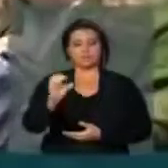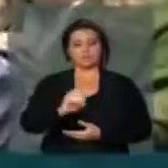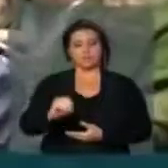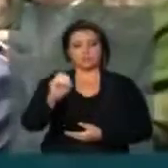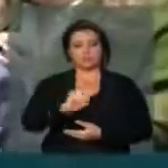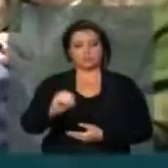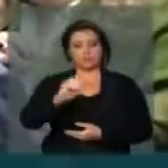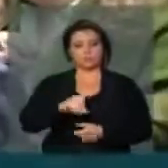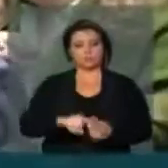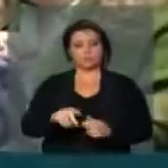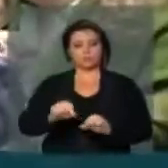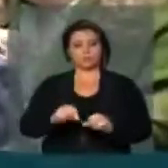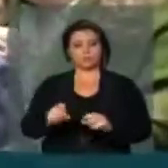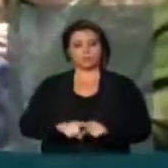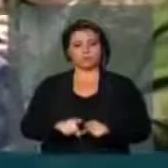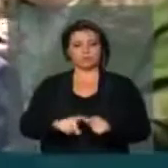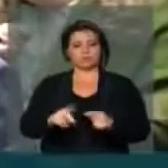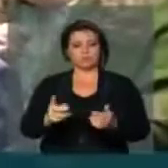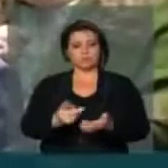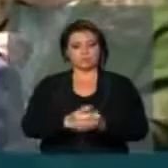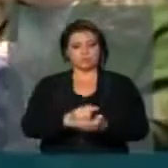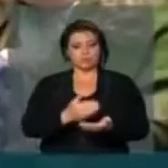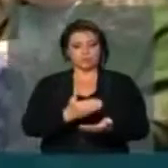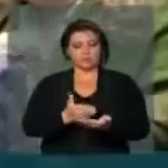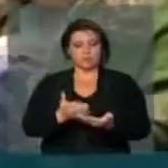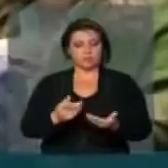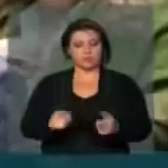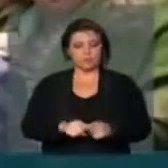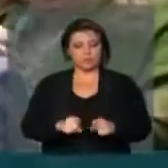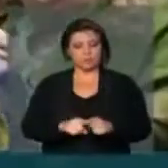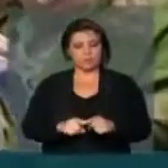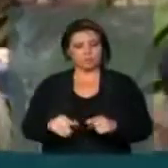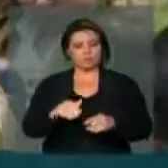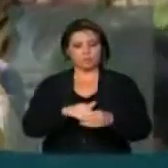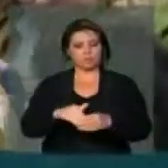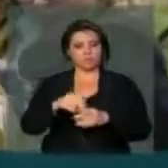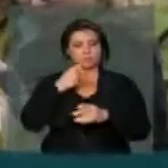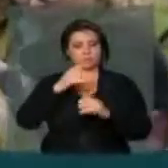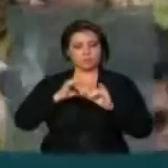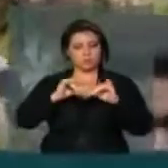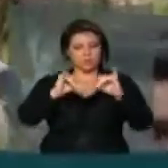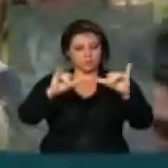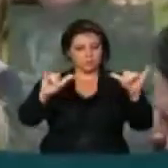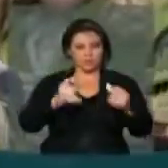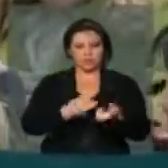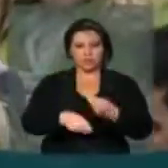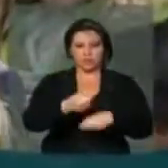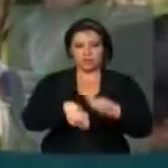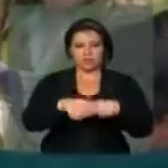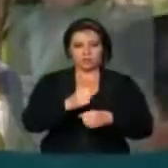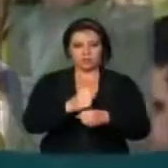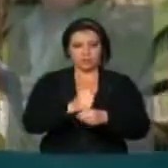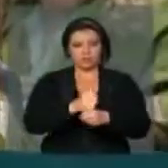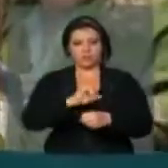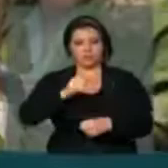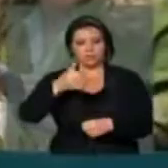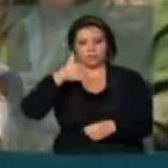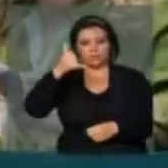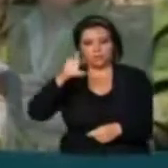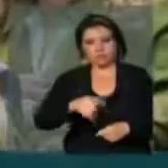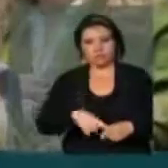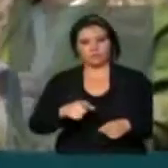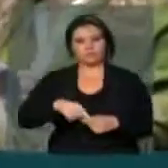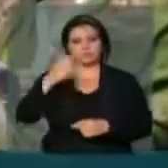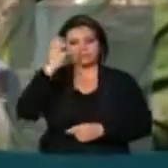do resultado de um estelionato eleitoral, onde tudo aquilo que se dizia em termos de economia, de inflação,